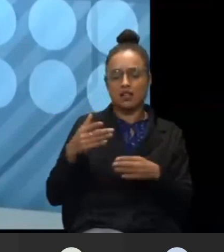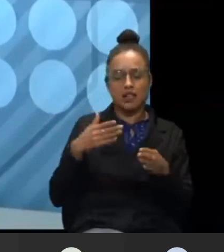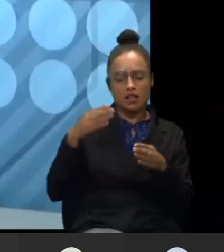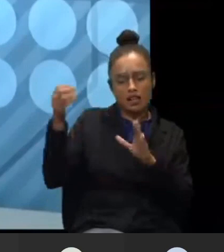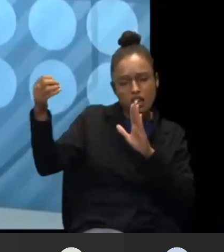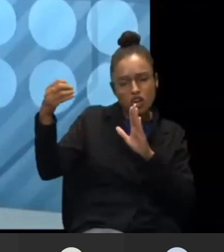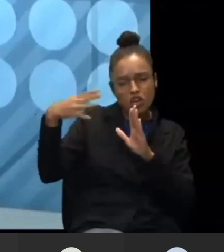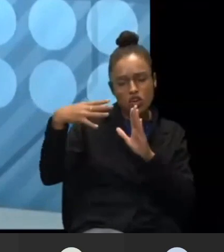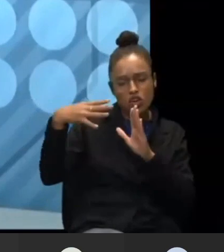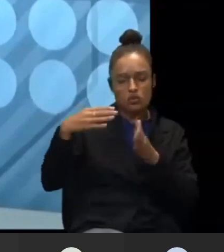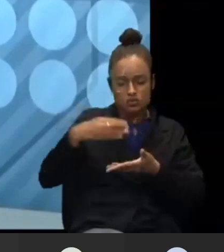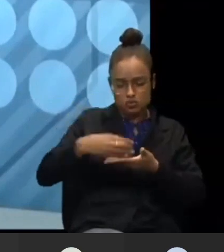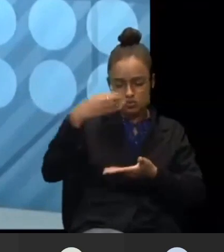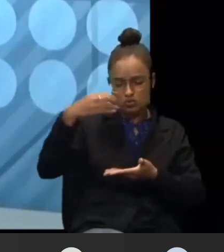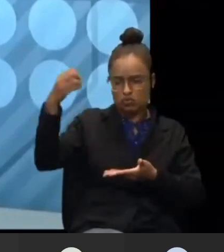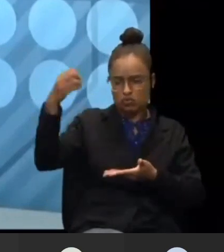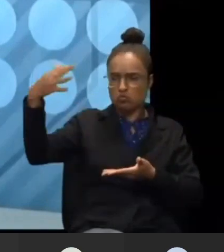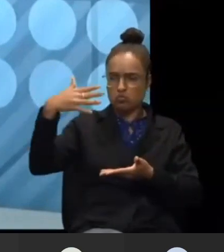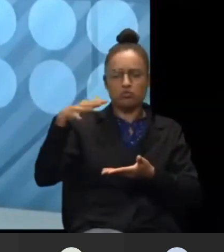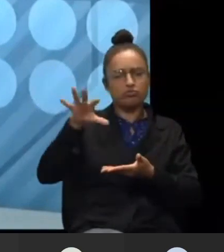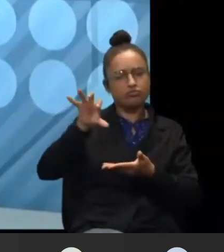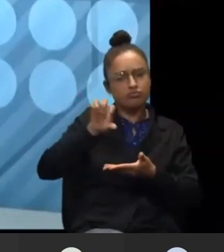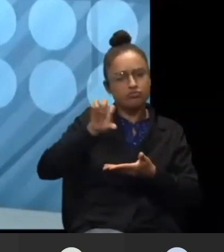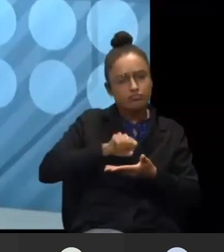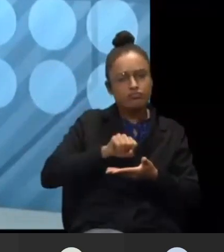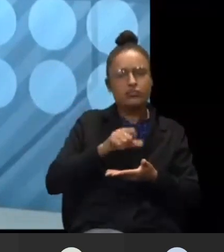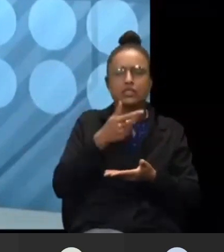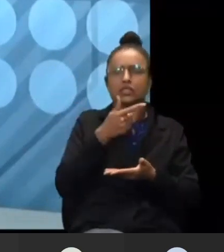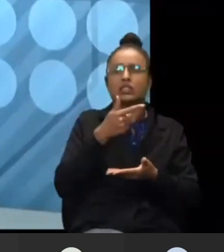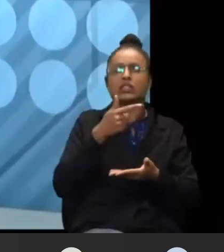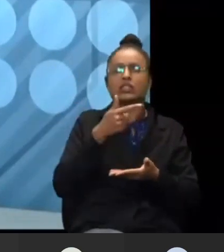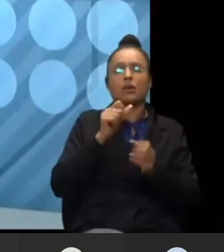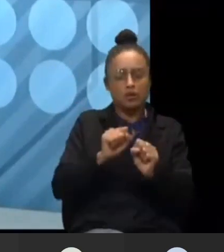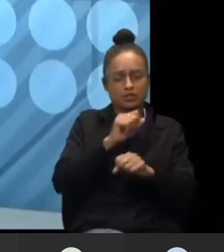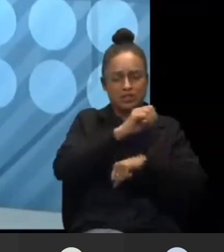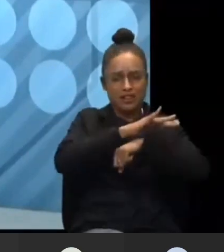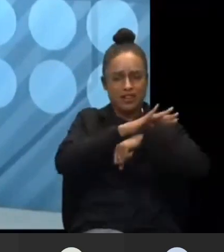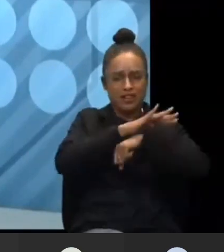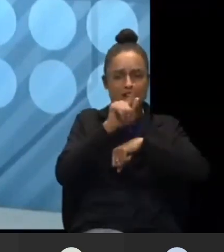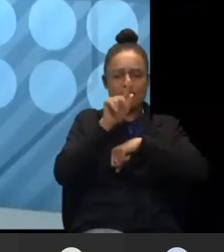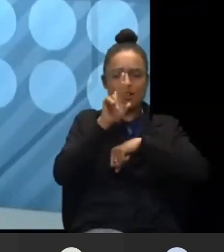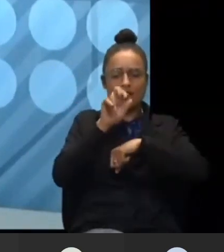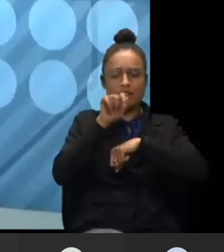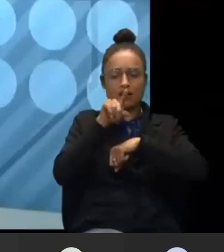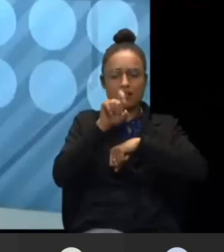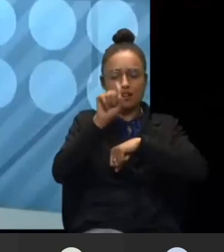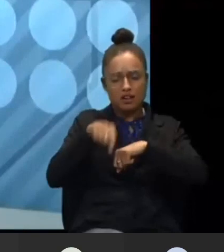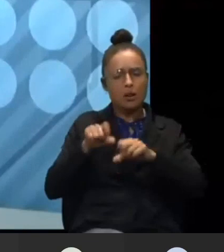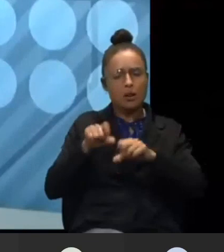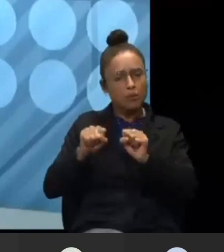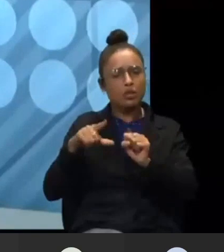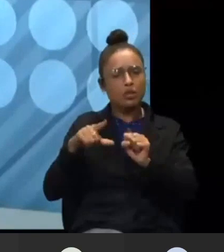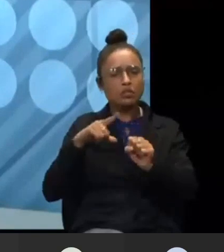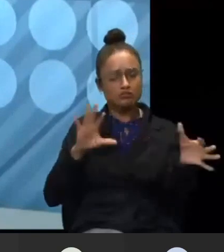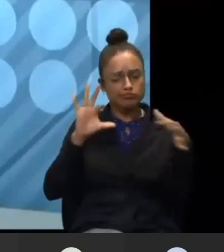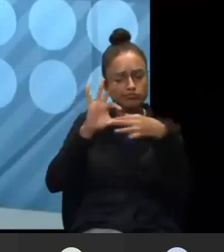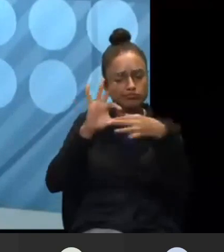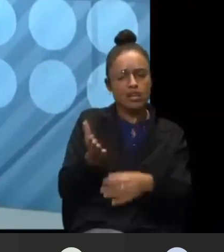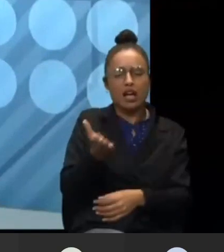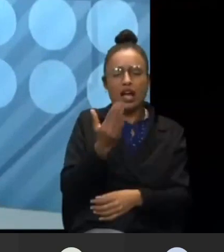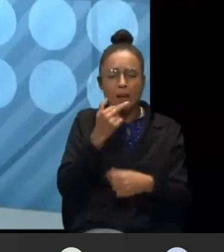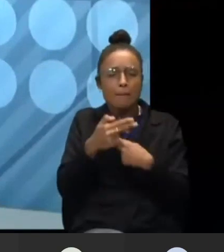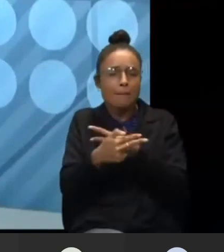os aspectos dos ácidos graxos livres que pode trazer em alimentos. Então, essa liberação de ácidos graxos propicia que